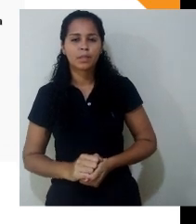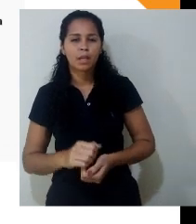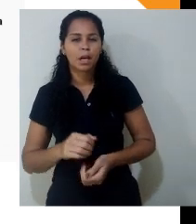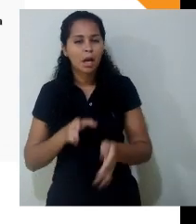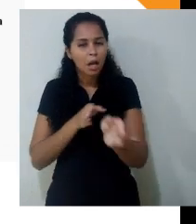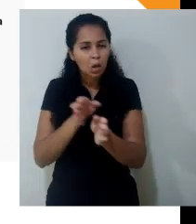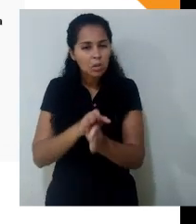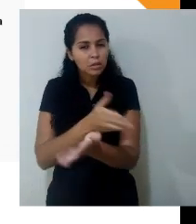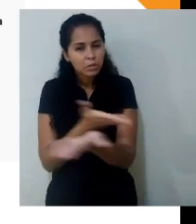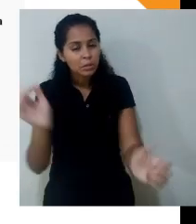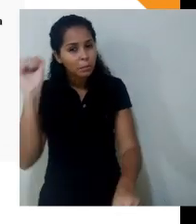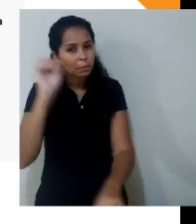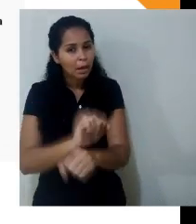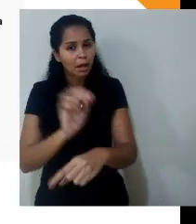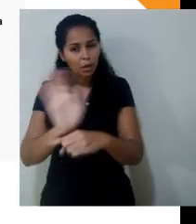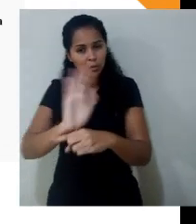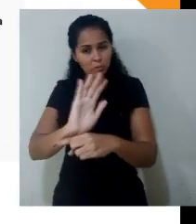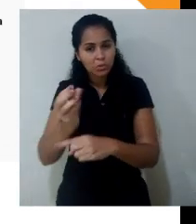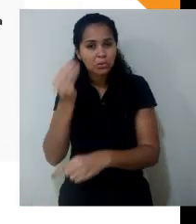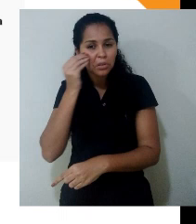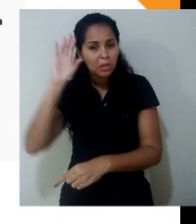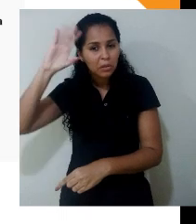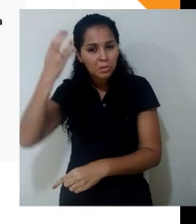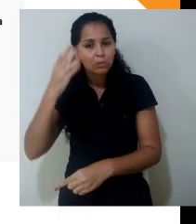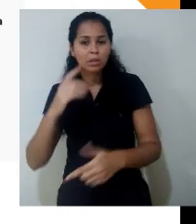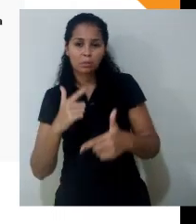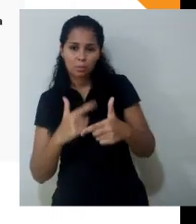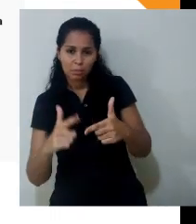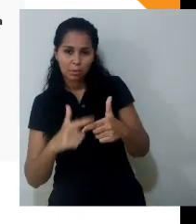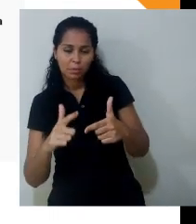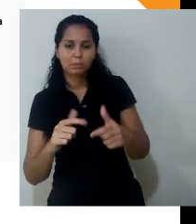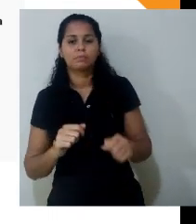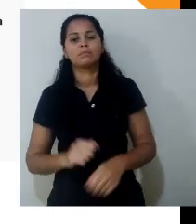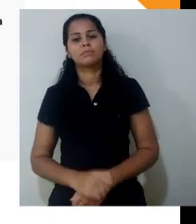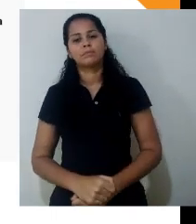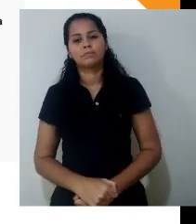Aconselho vocês a pausarem o vídeo e tentarem resolver essa questão.